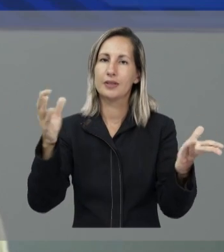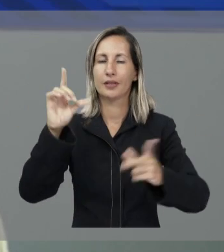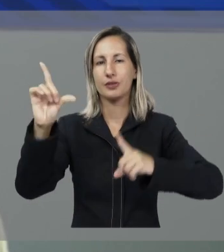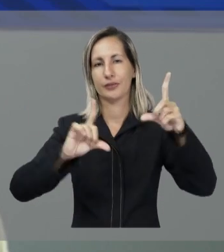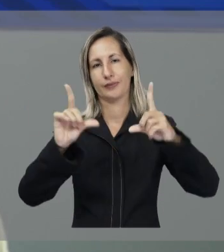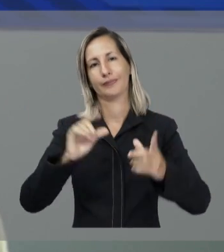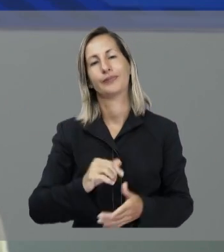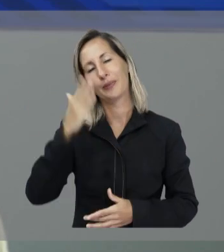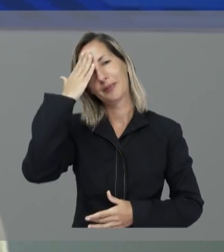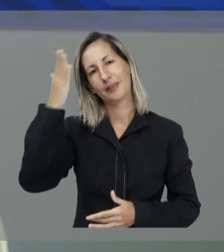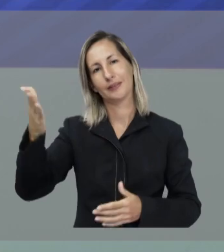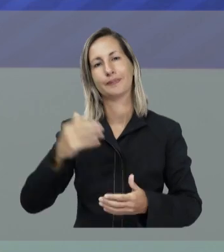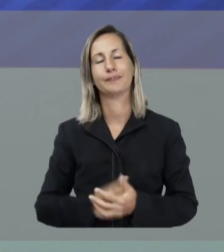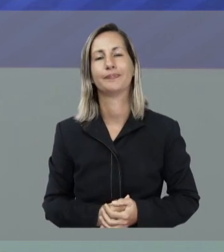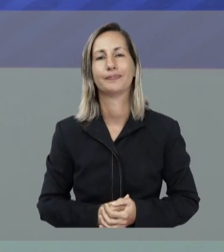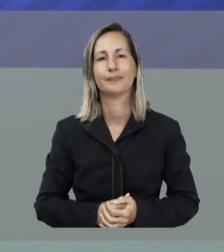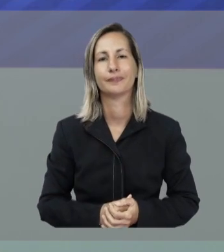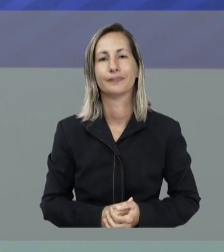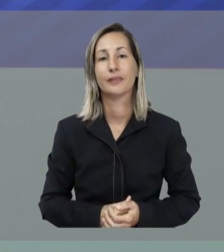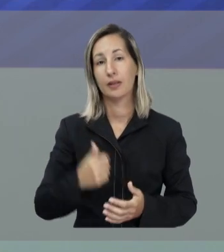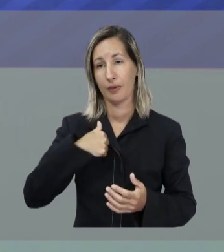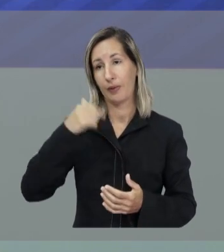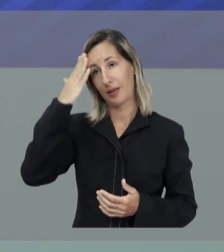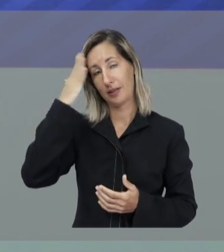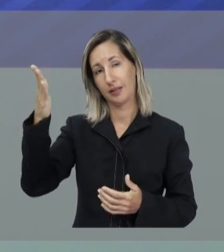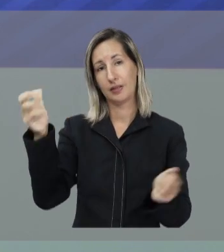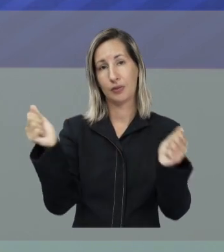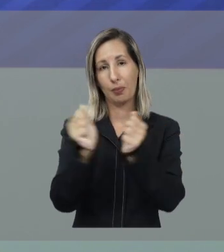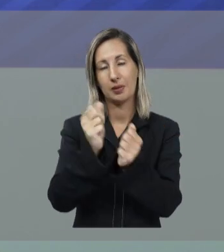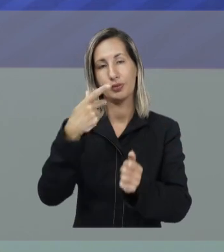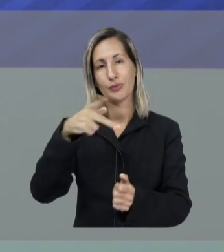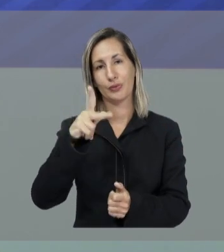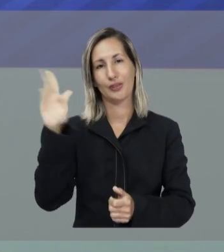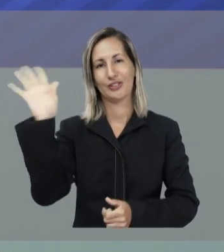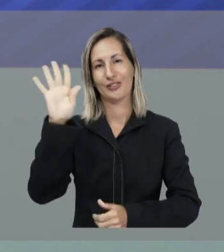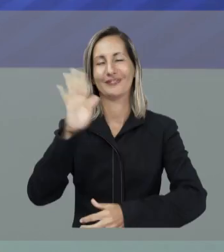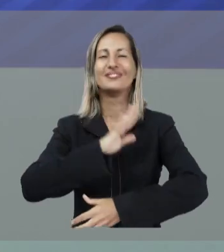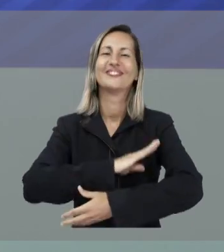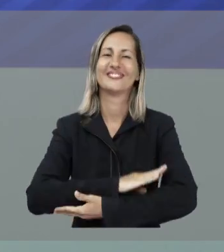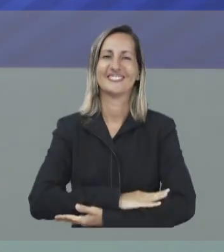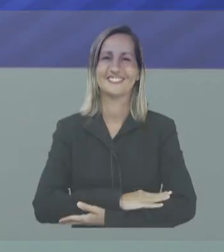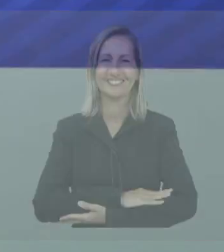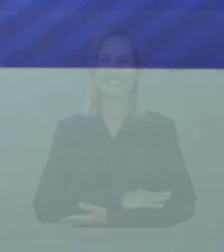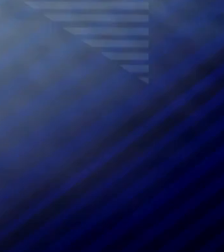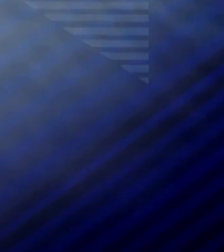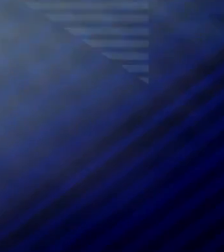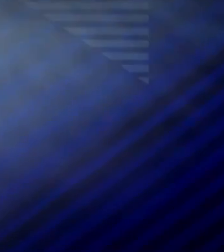nos assistindo. Muito obrigada, Amanda. Amém. Eu agradeço a sua companhia. Até a próxima edição.